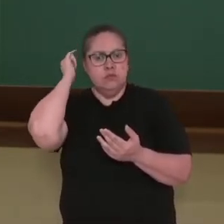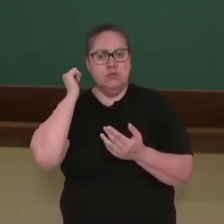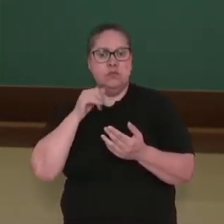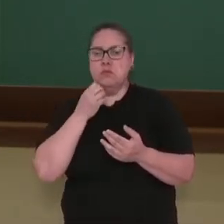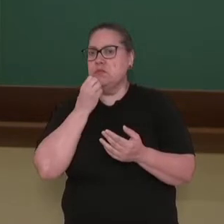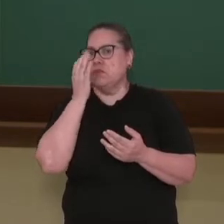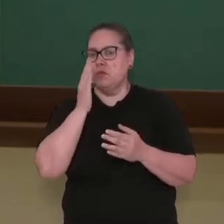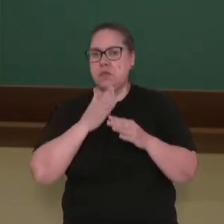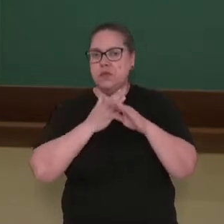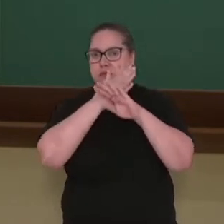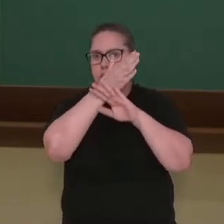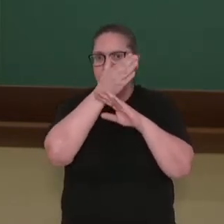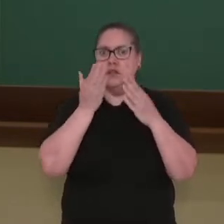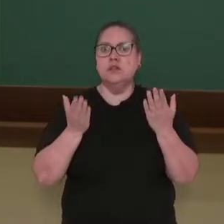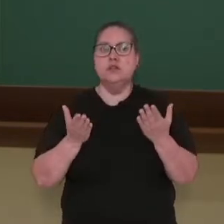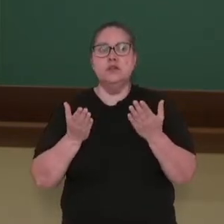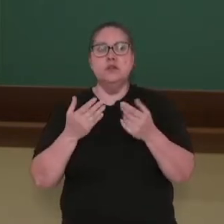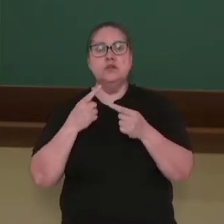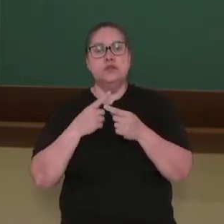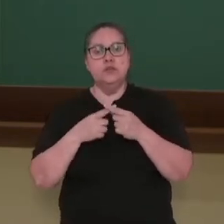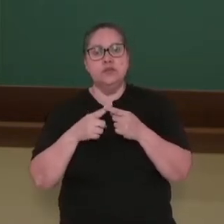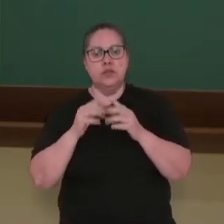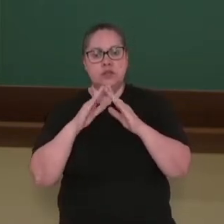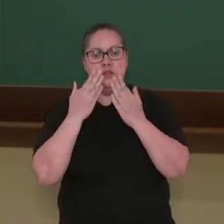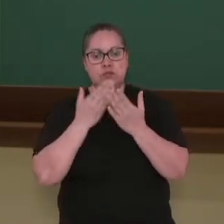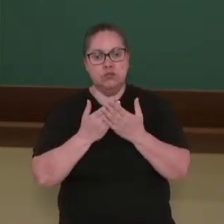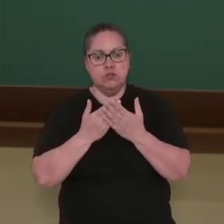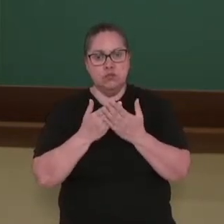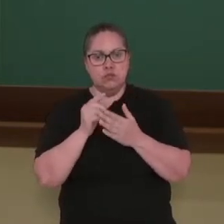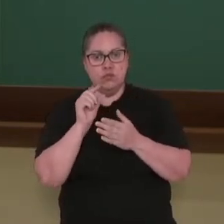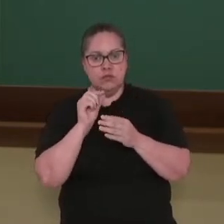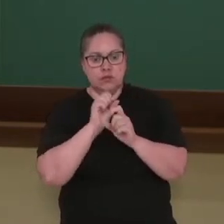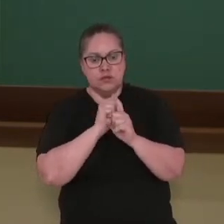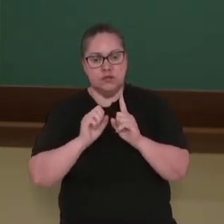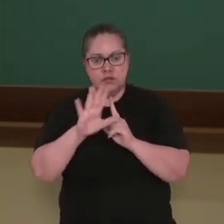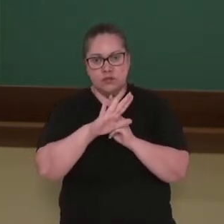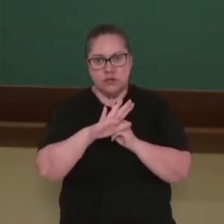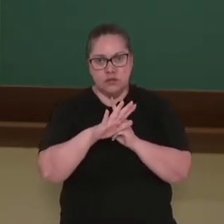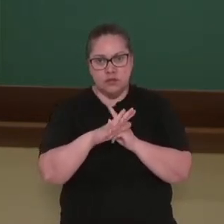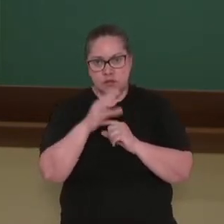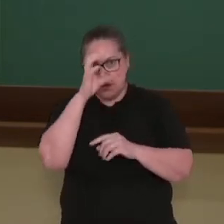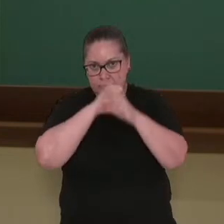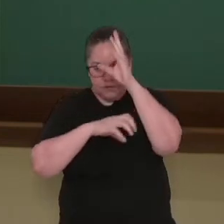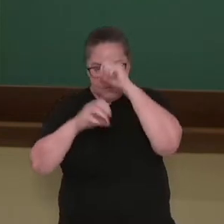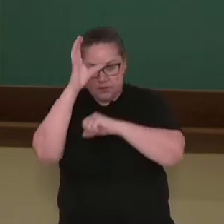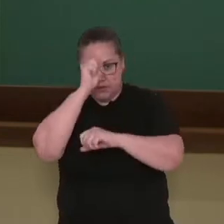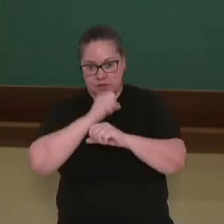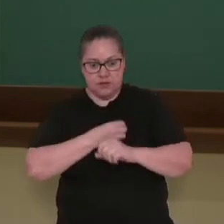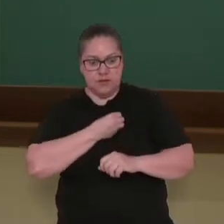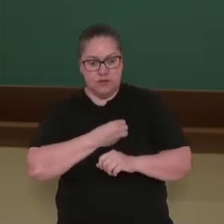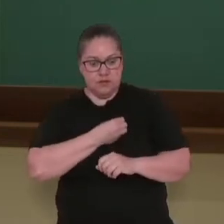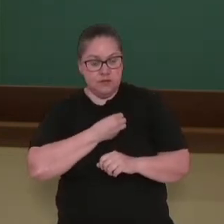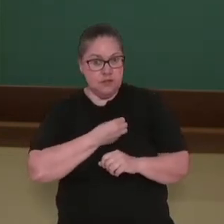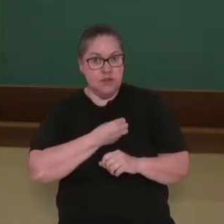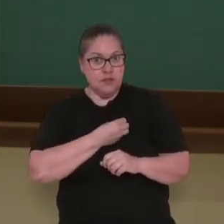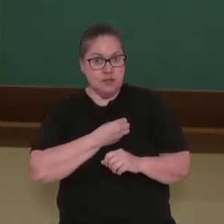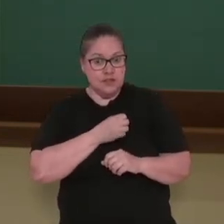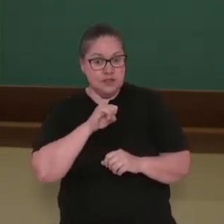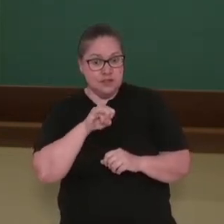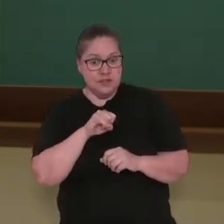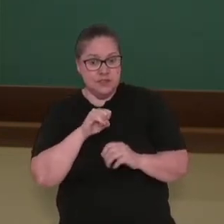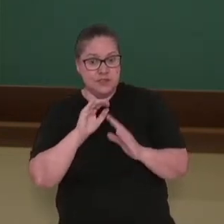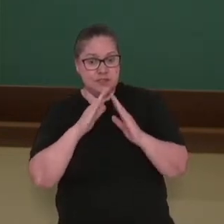o quanto uma postura responsável é importante para o seu desenvolvimento? Então, isso é muito importante. Ser responsável, mas por quê?